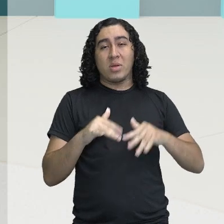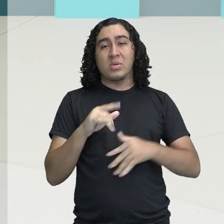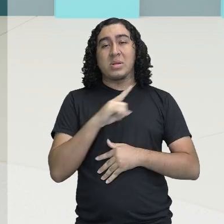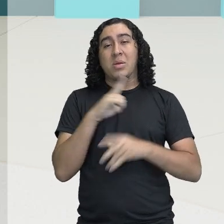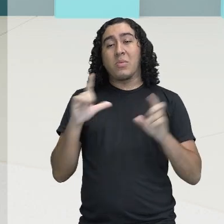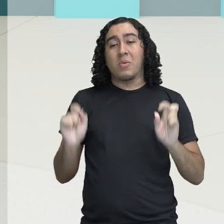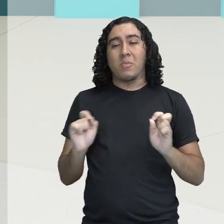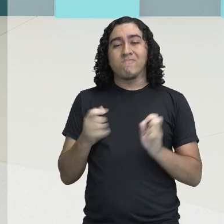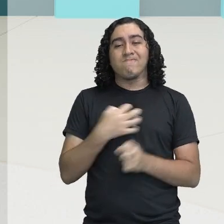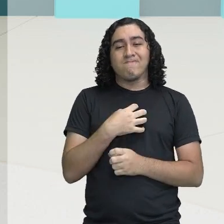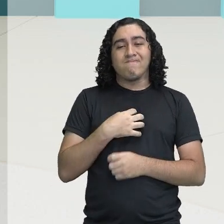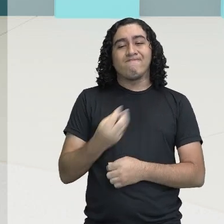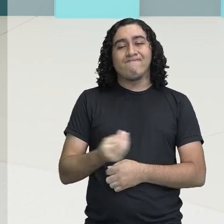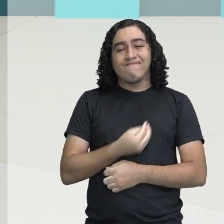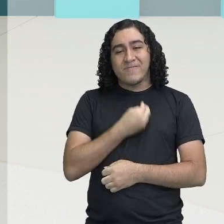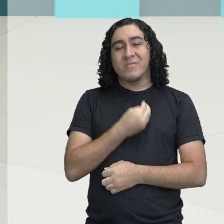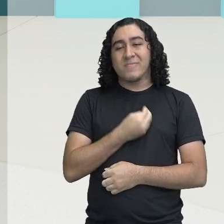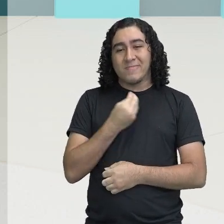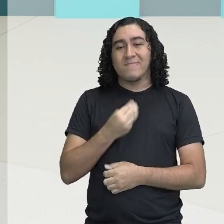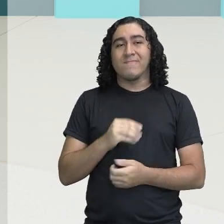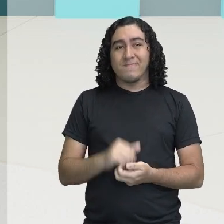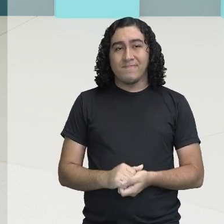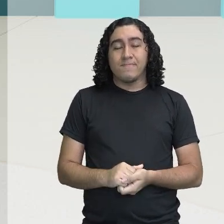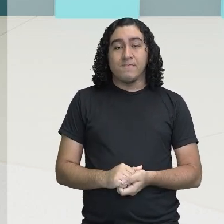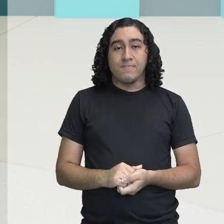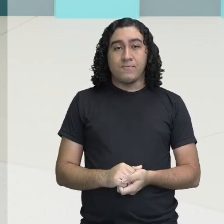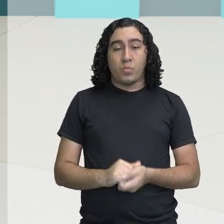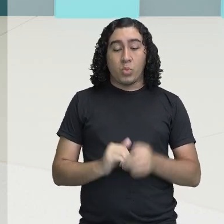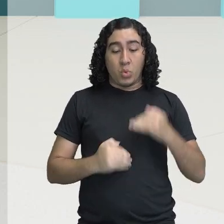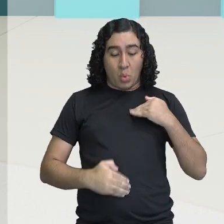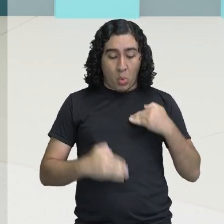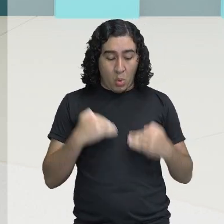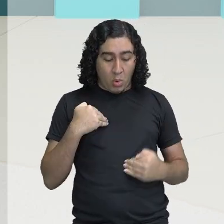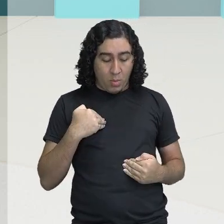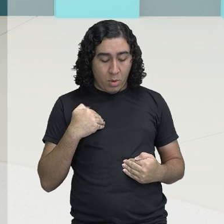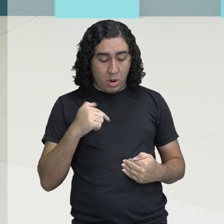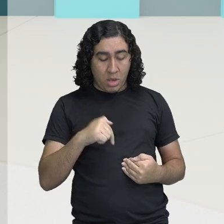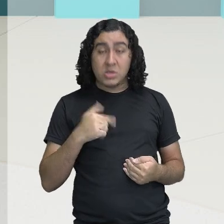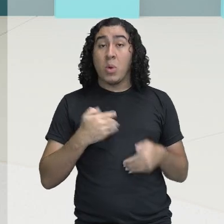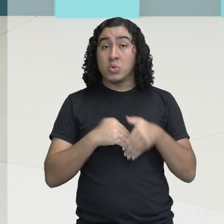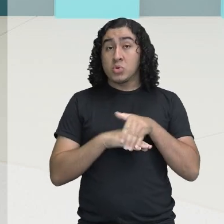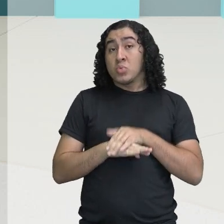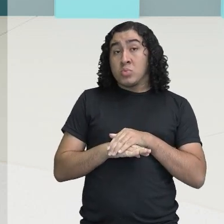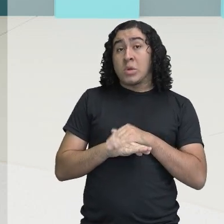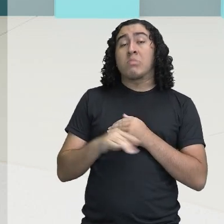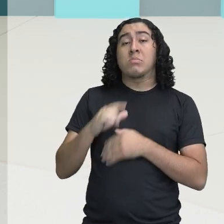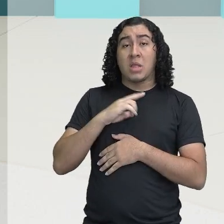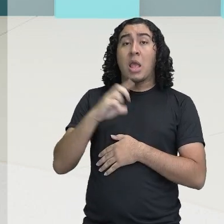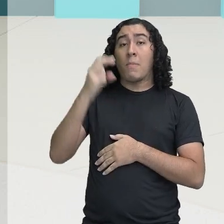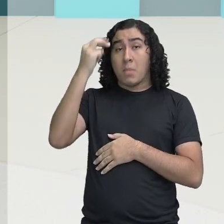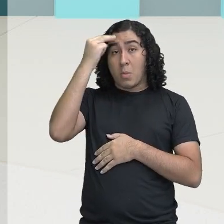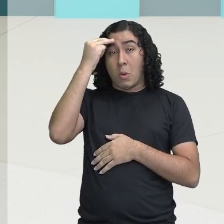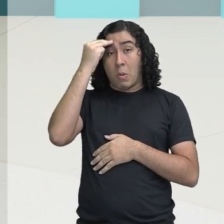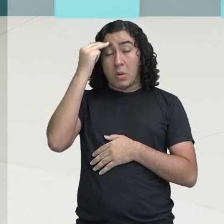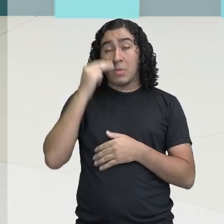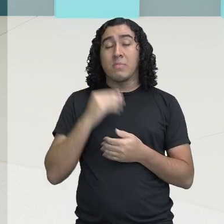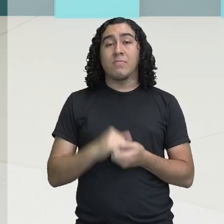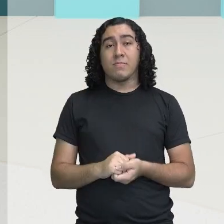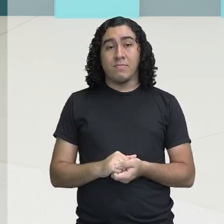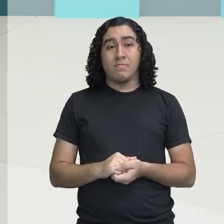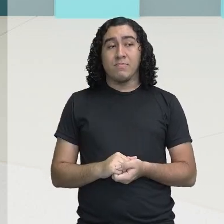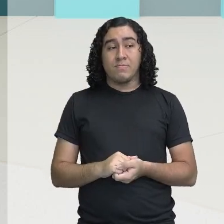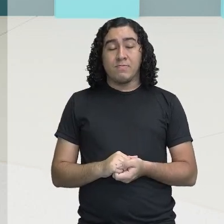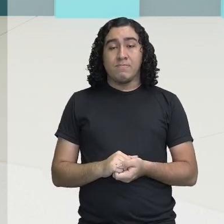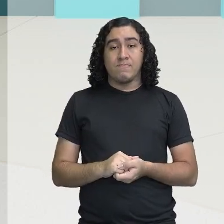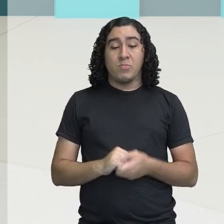estamos vivendo. E esse corpo é um corpo que aprende, é um corpo que possui memória. É aquele corpo